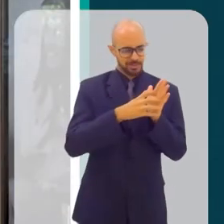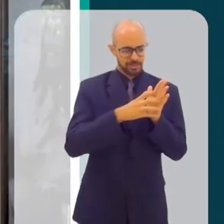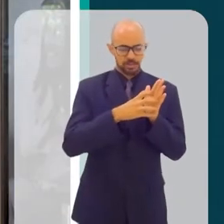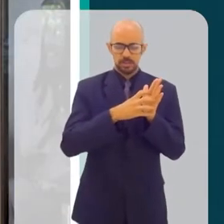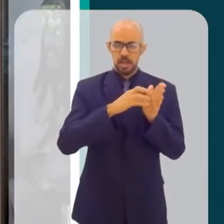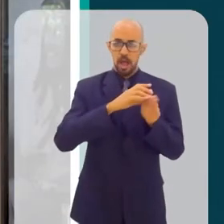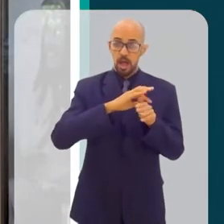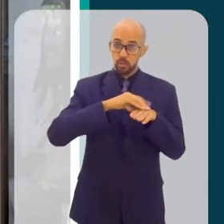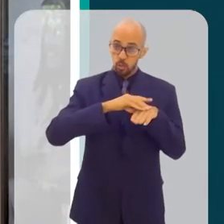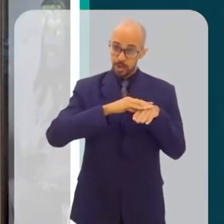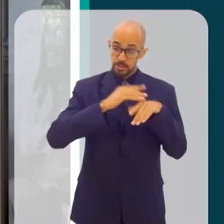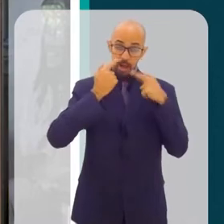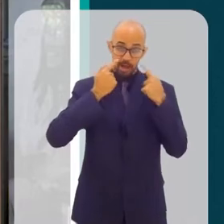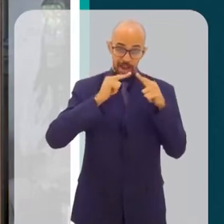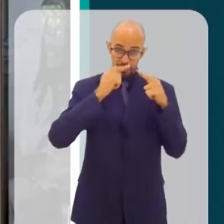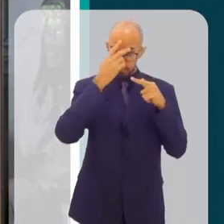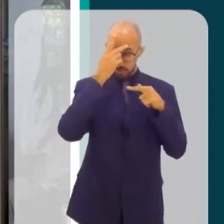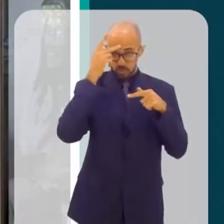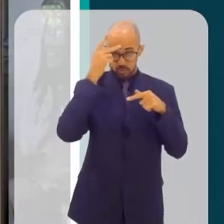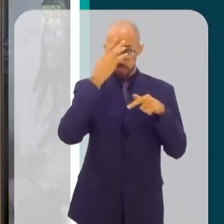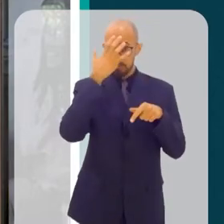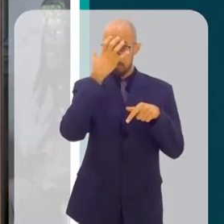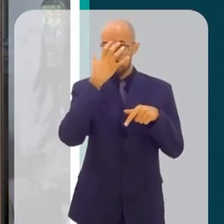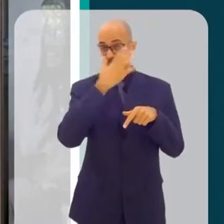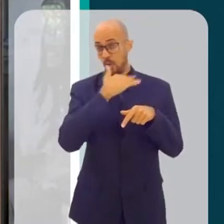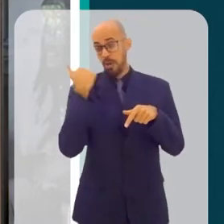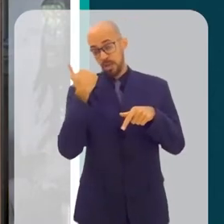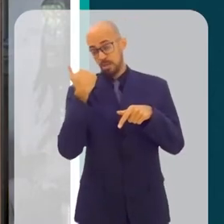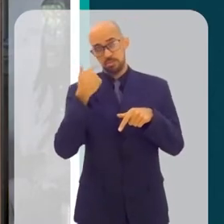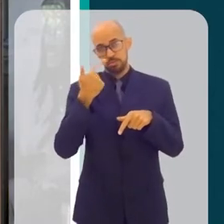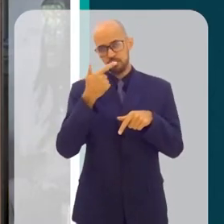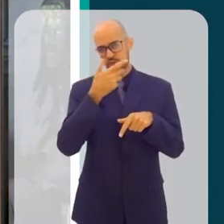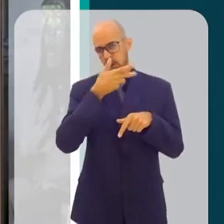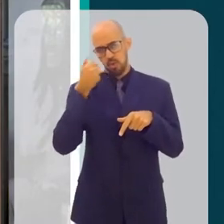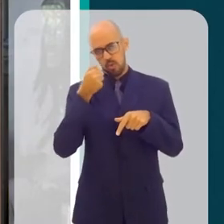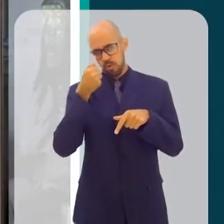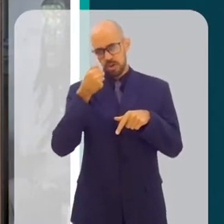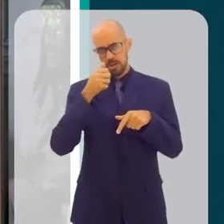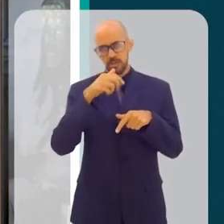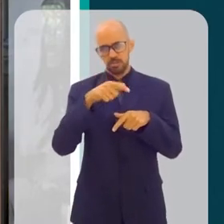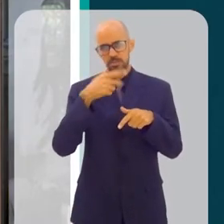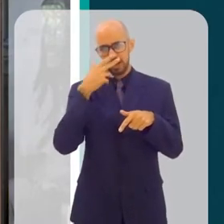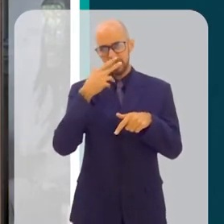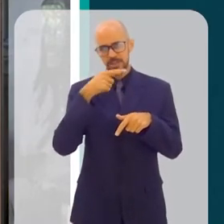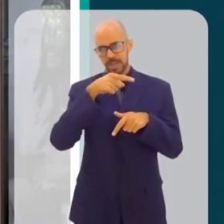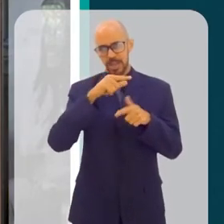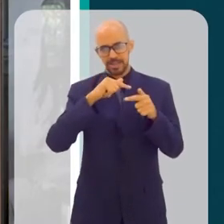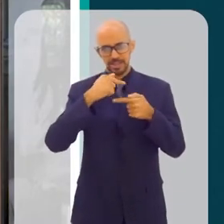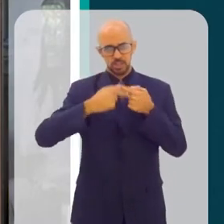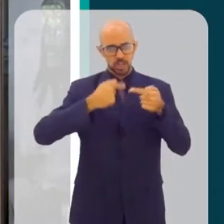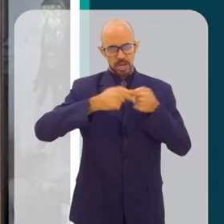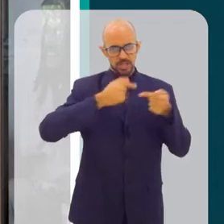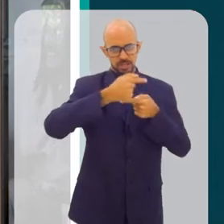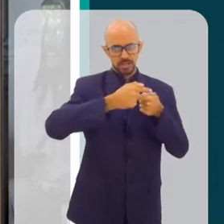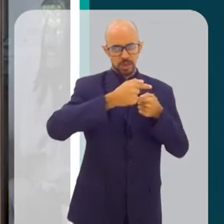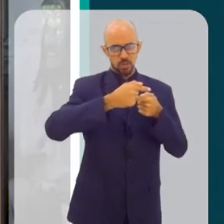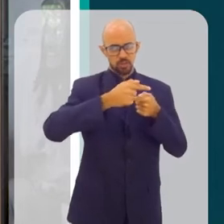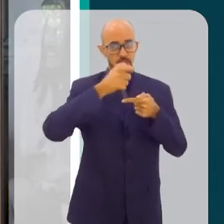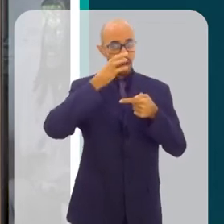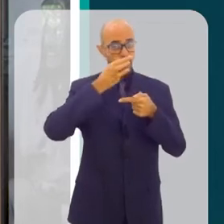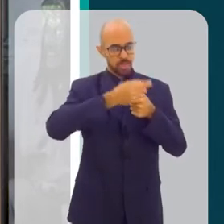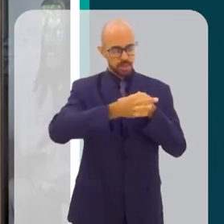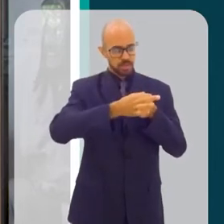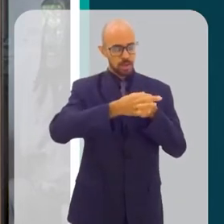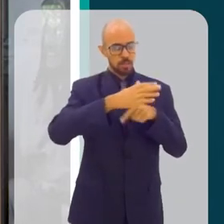a AIDS, né, a doença, né, as pessoas morrendo e sem cura e tal. Então, acho que isso fez com que essa